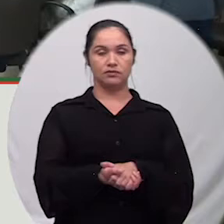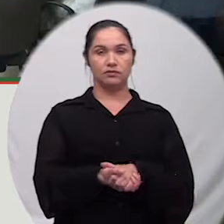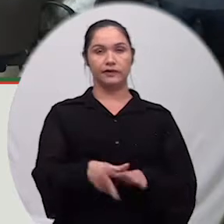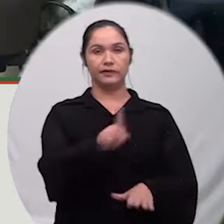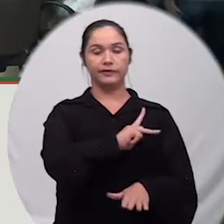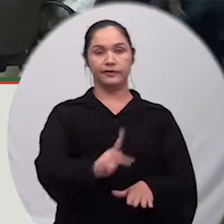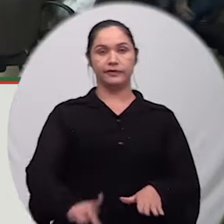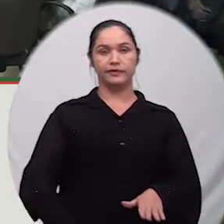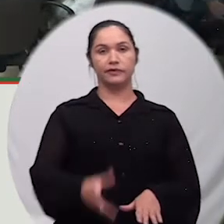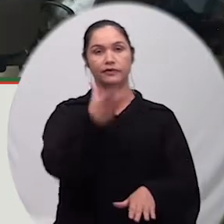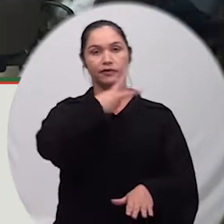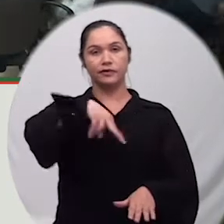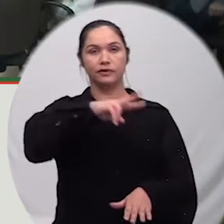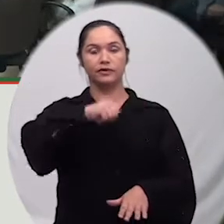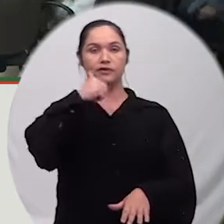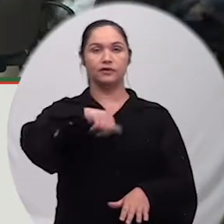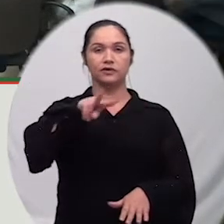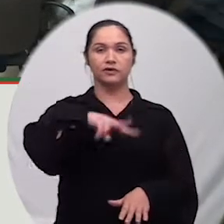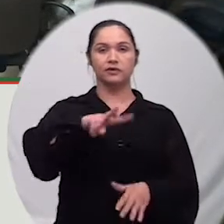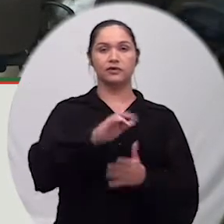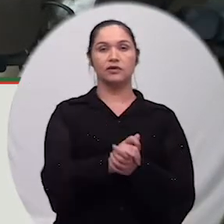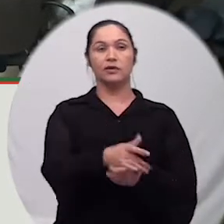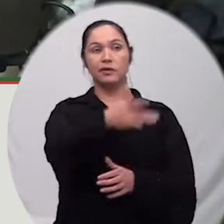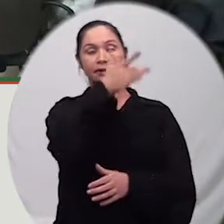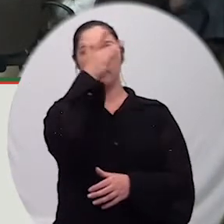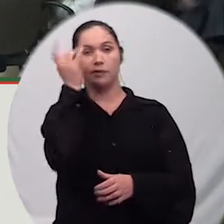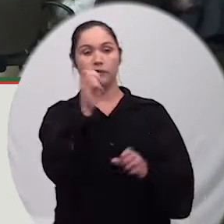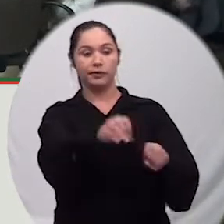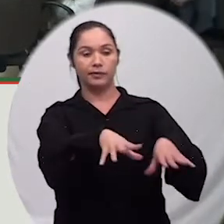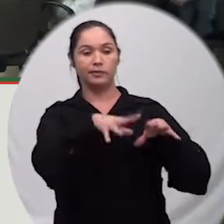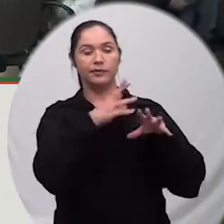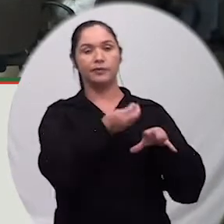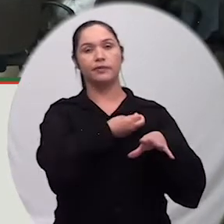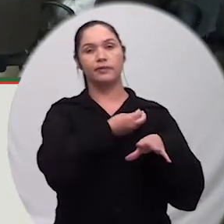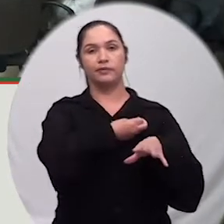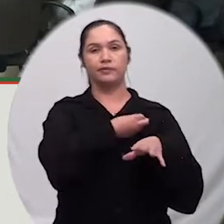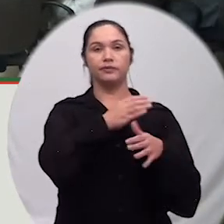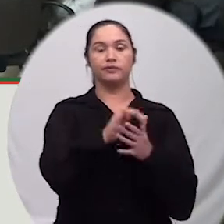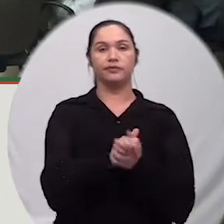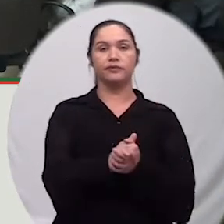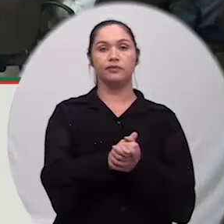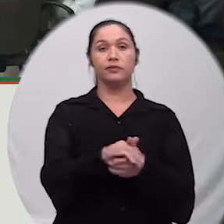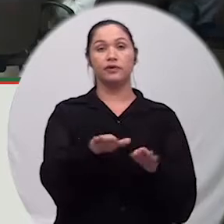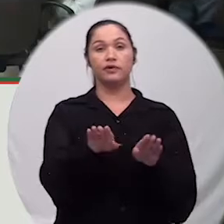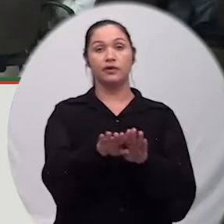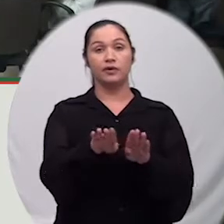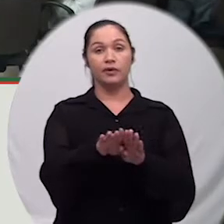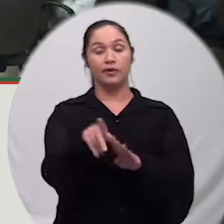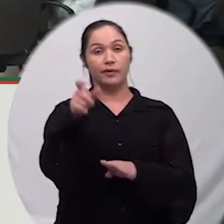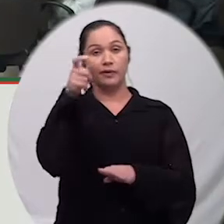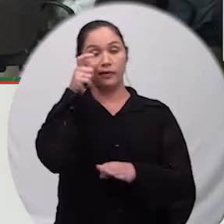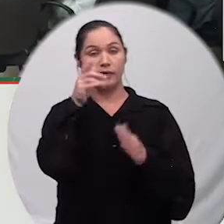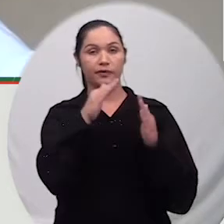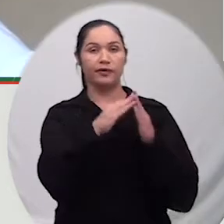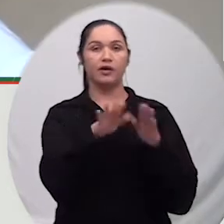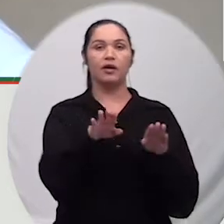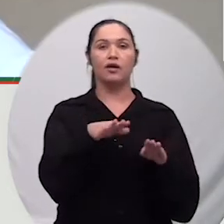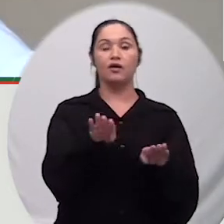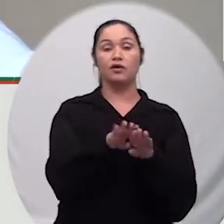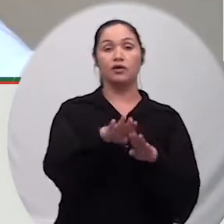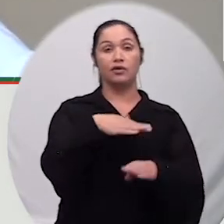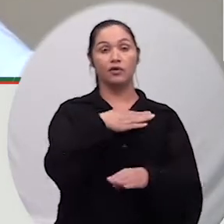Senhor presidente, vereadores, vereadoras, público que nos acompanha nessa noite, gostaria de cumprimentar o Leonardo, também